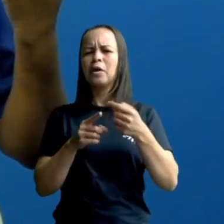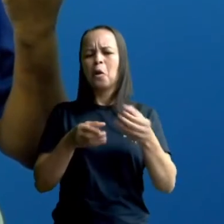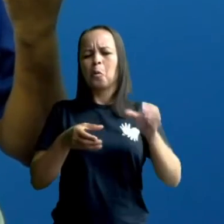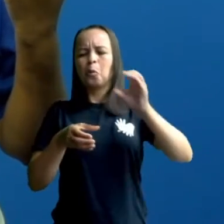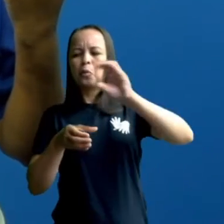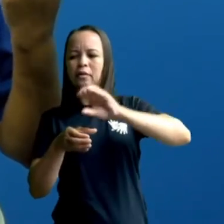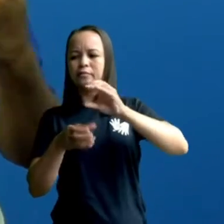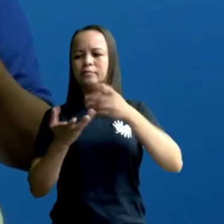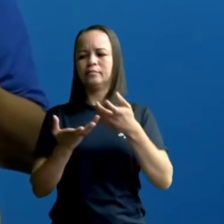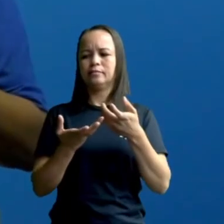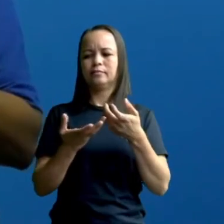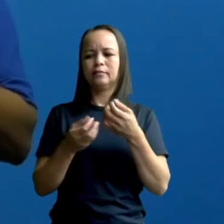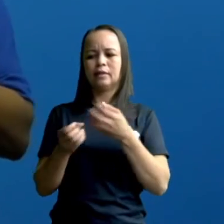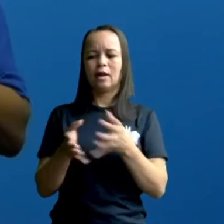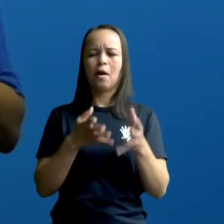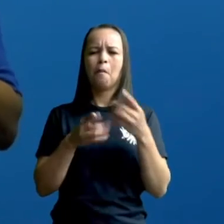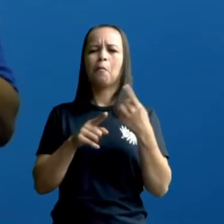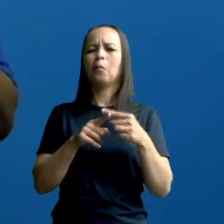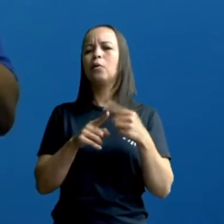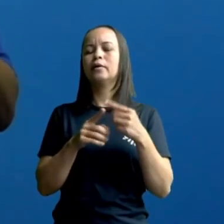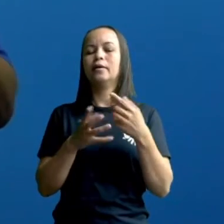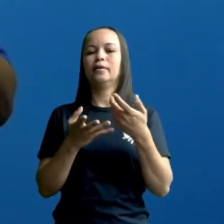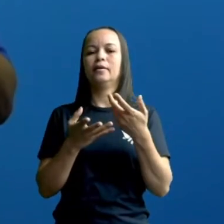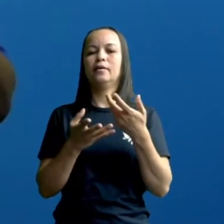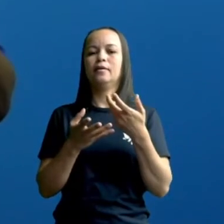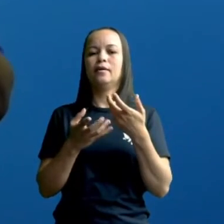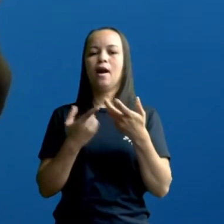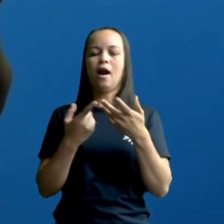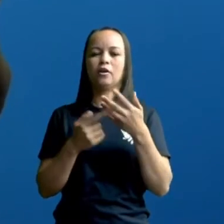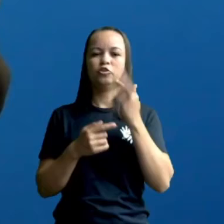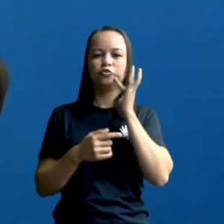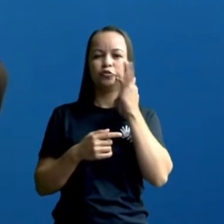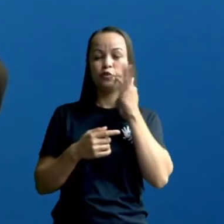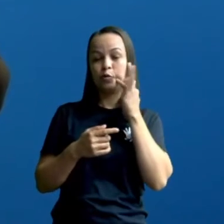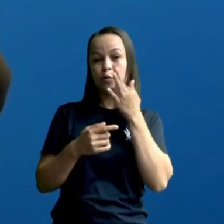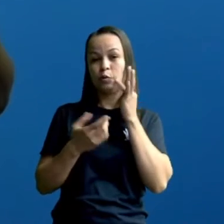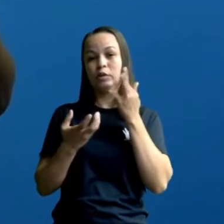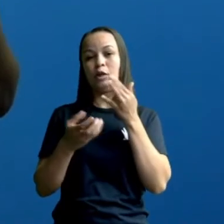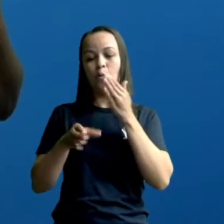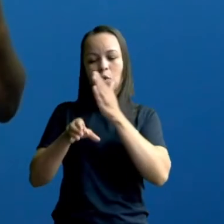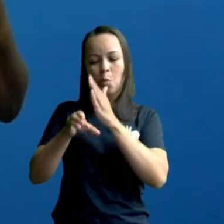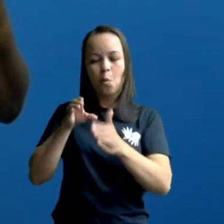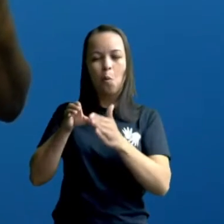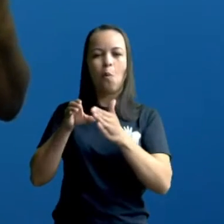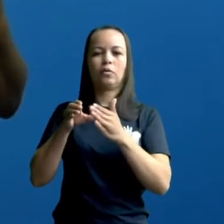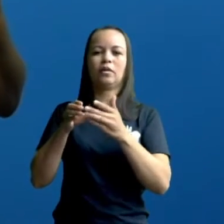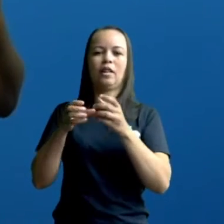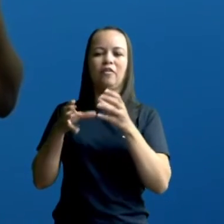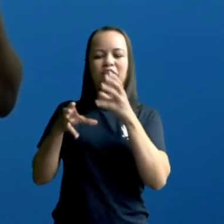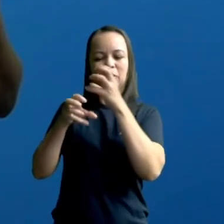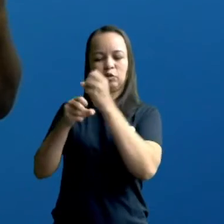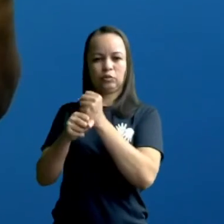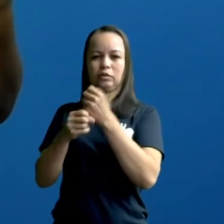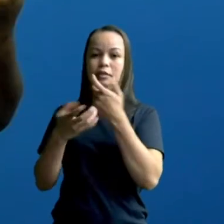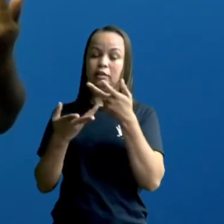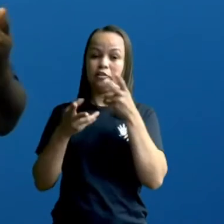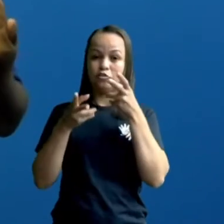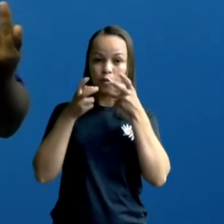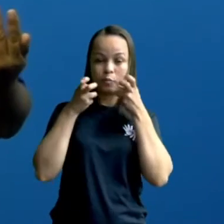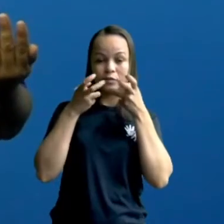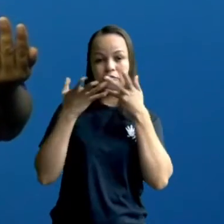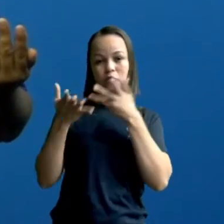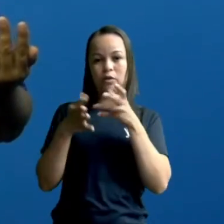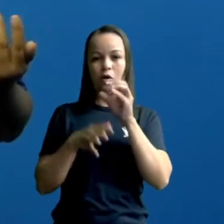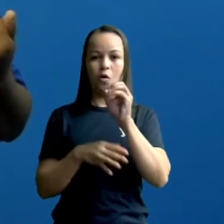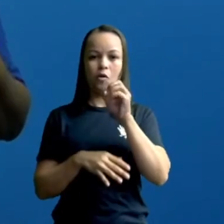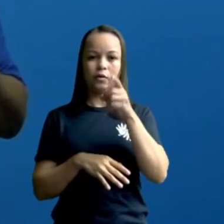é que as frutas, né, algumas frutas que cortas, elas ficam escurecidas. Então a gente viu que é por conta da oxidação. Mas o que é que a gente